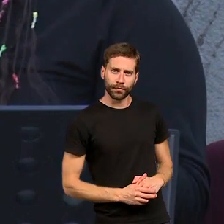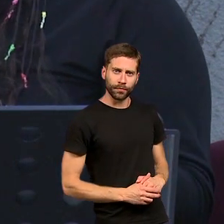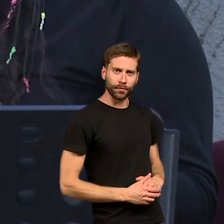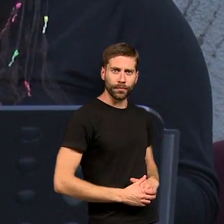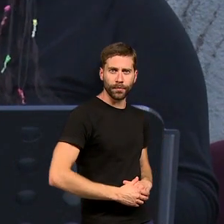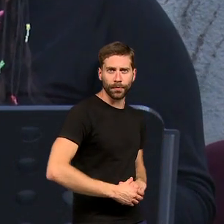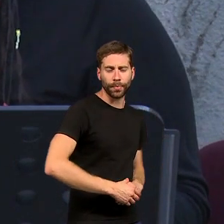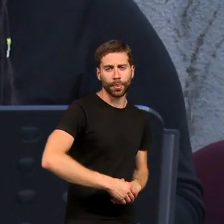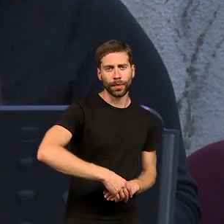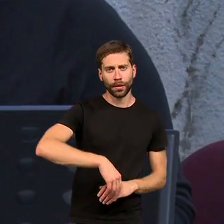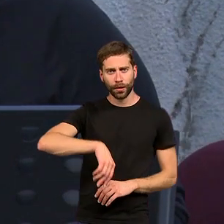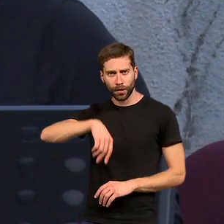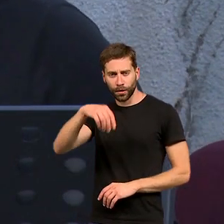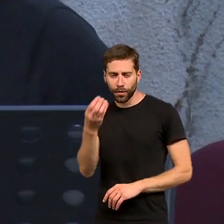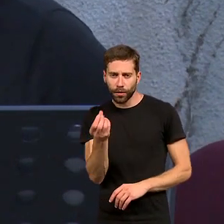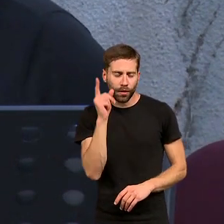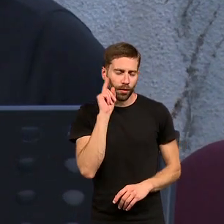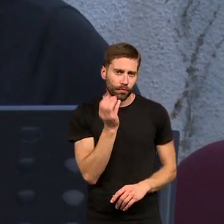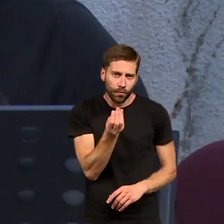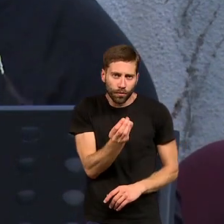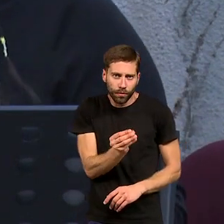Para el sueño del niño,